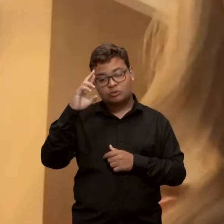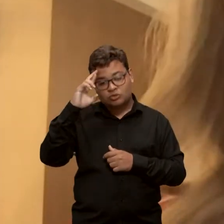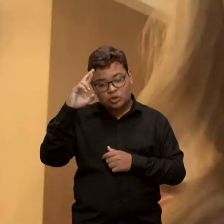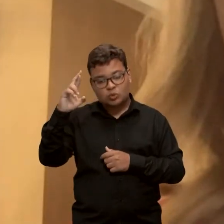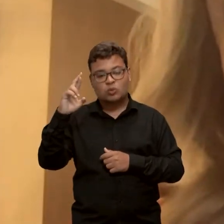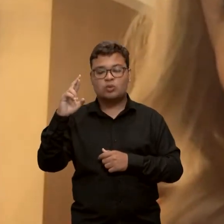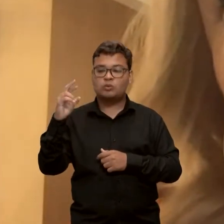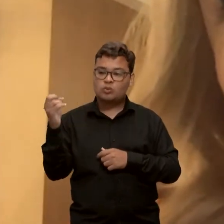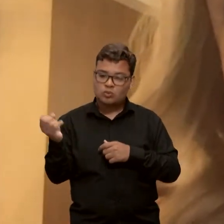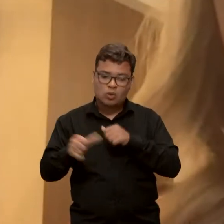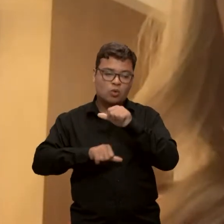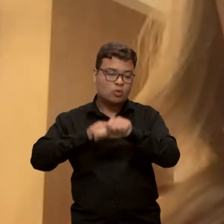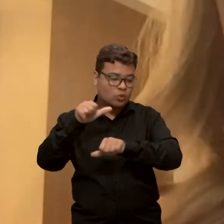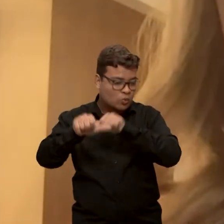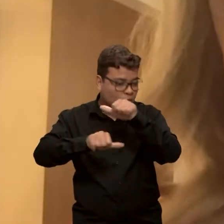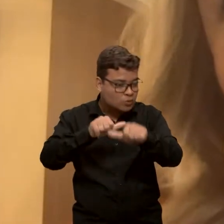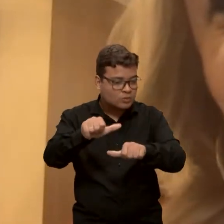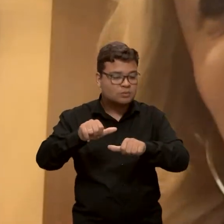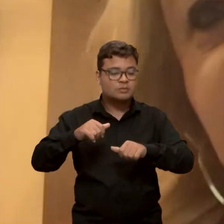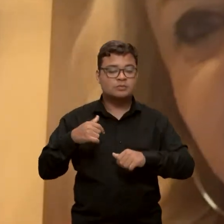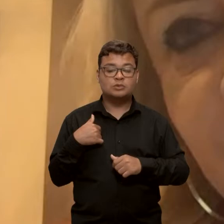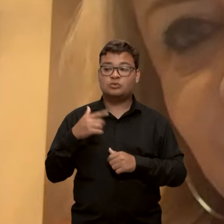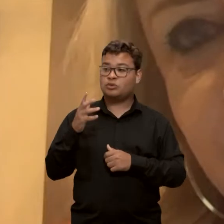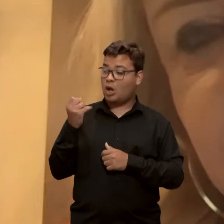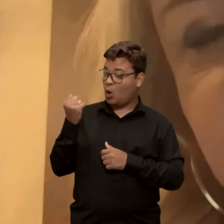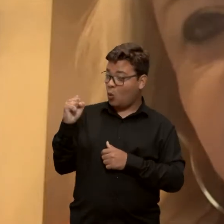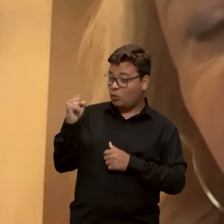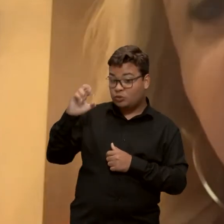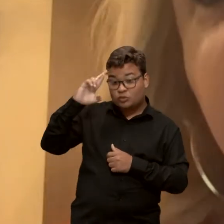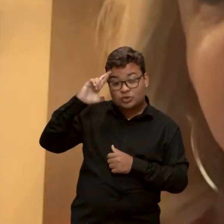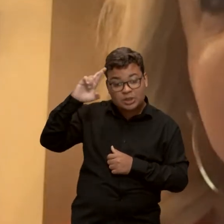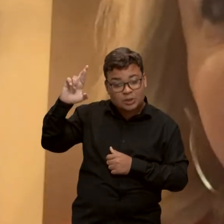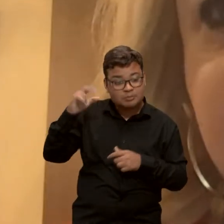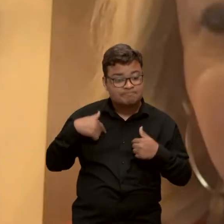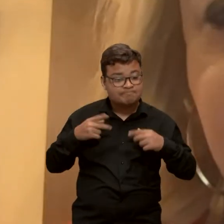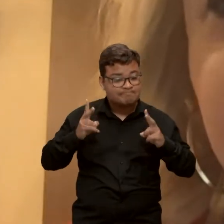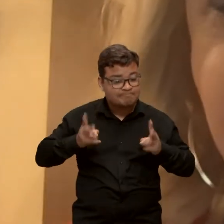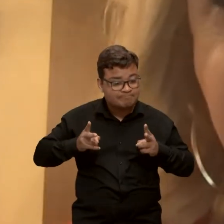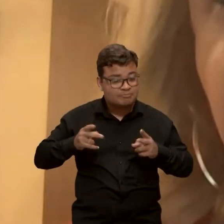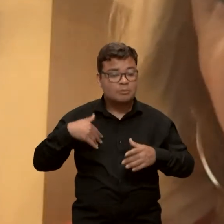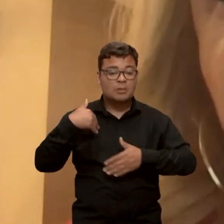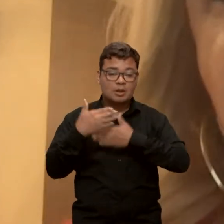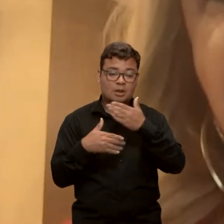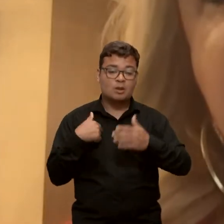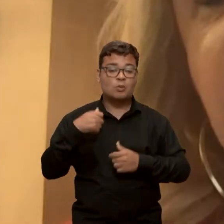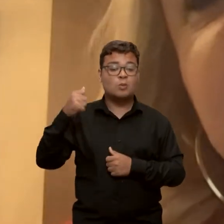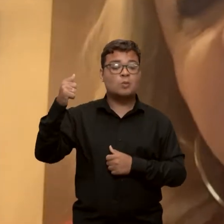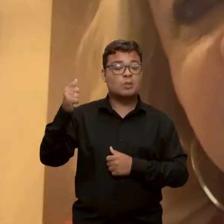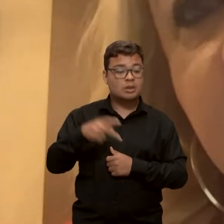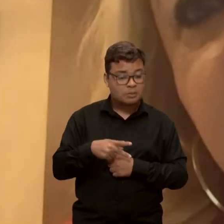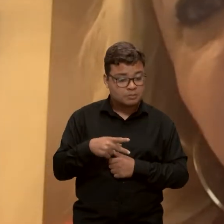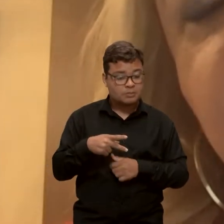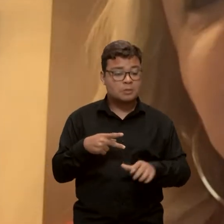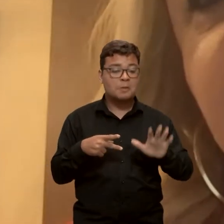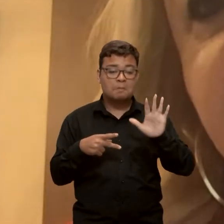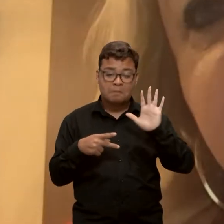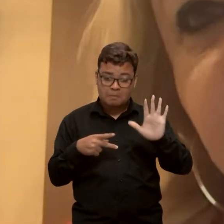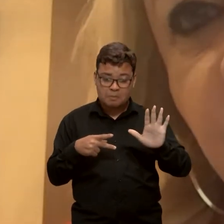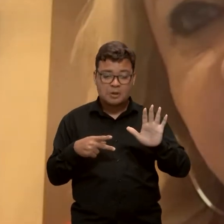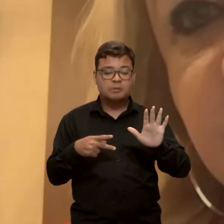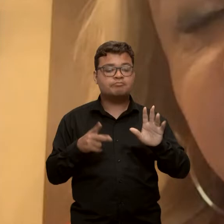diretor. Isso já passei por 8 diretores. Me aposentei. Mesmo assim,